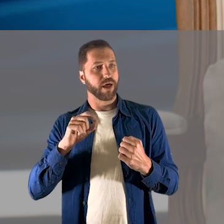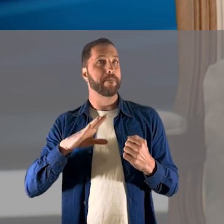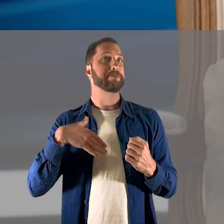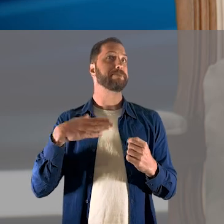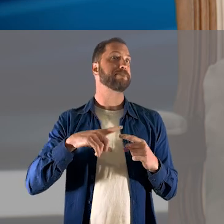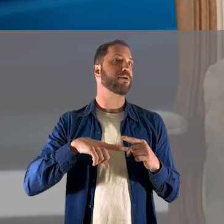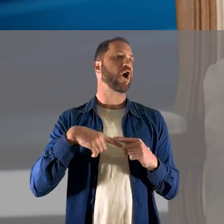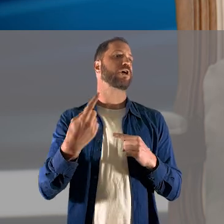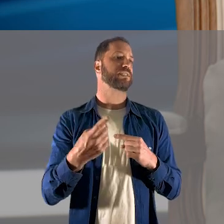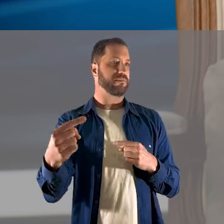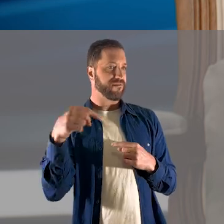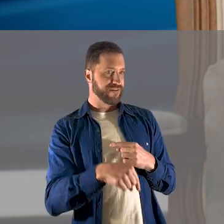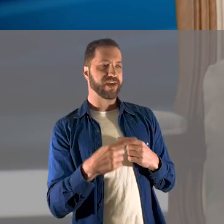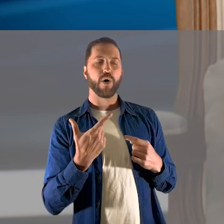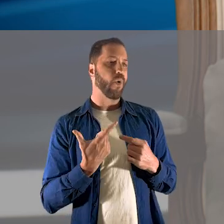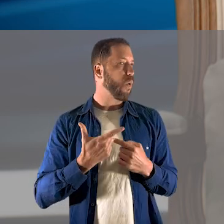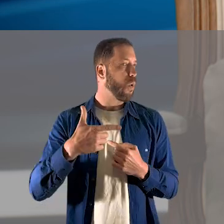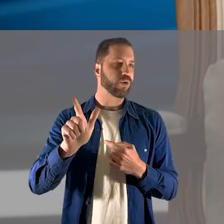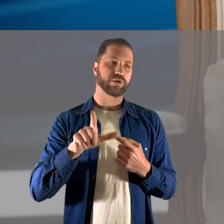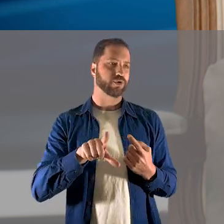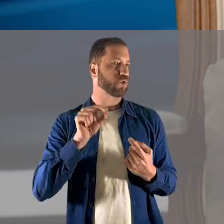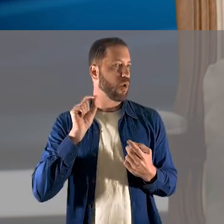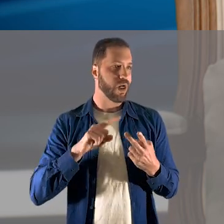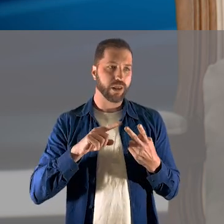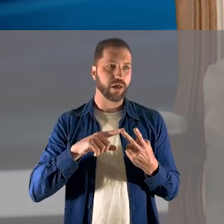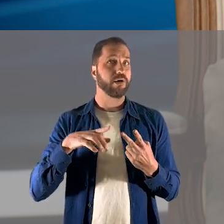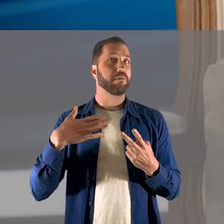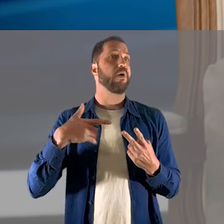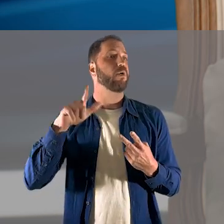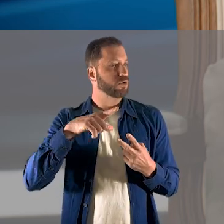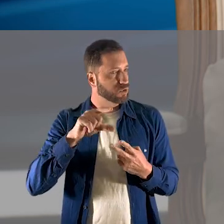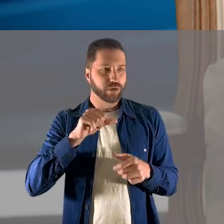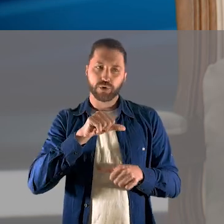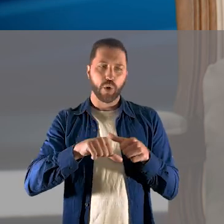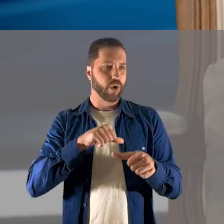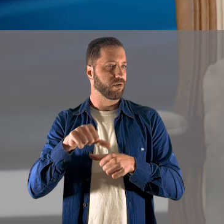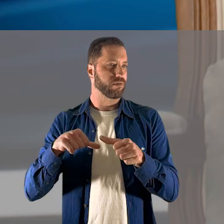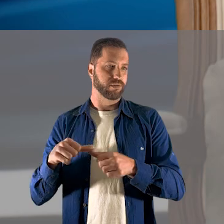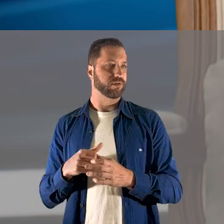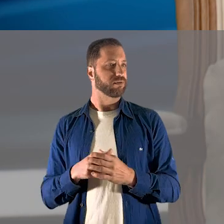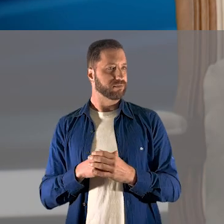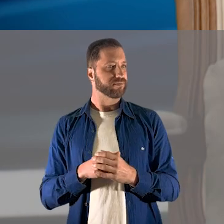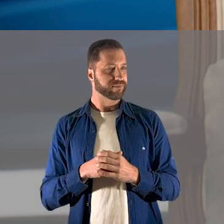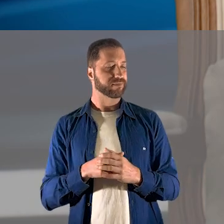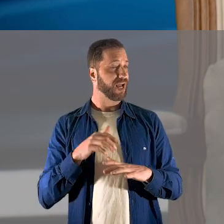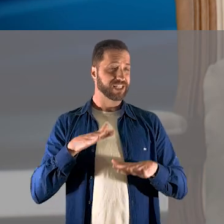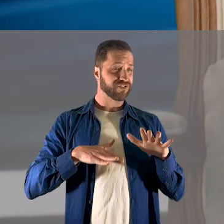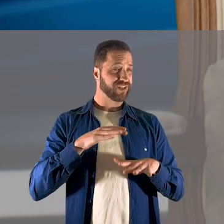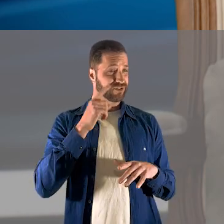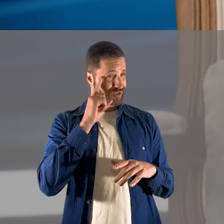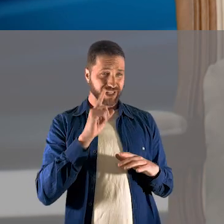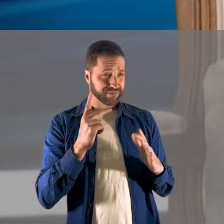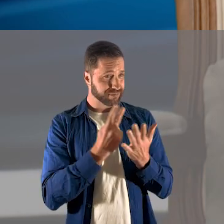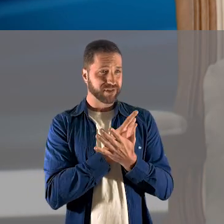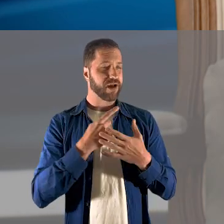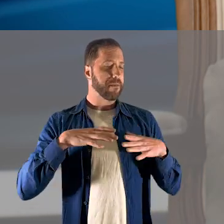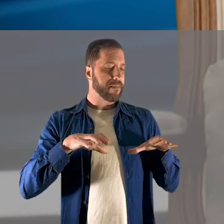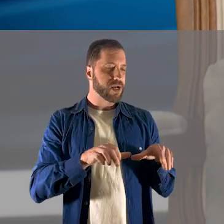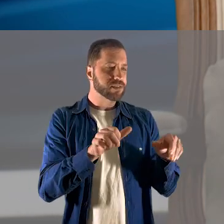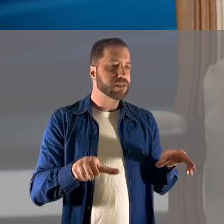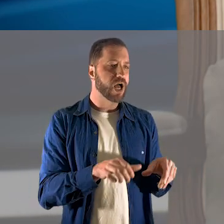aqui dentro a próxima vez quando você for de repente você escolhe o frontal então muitas vezes você nem sabe porque